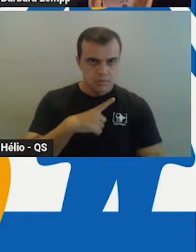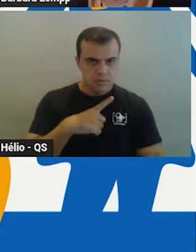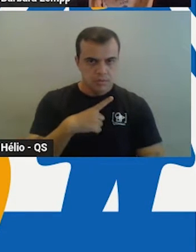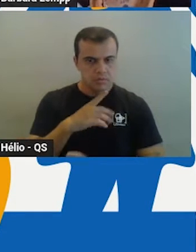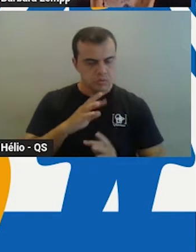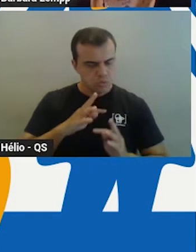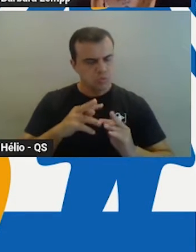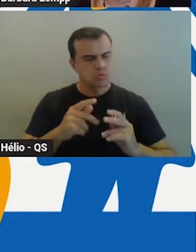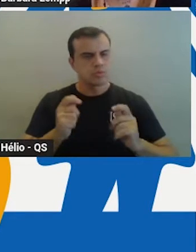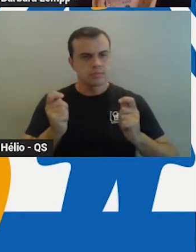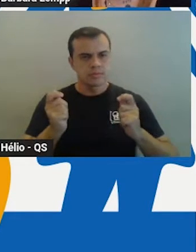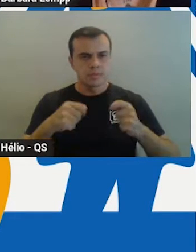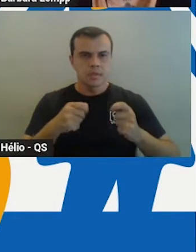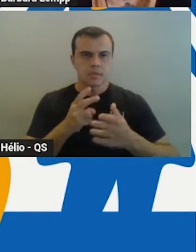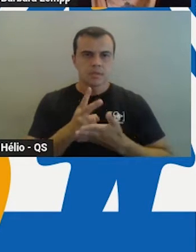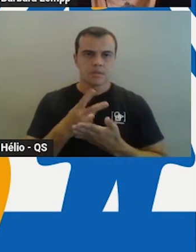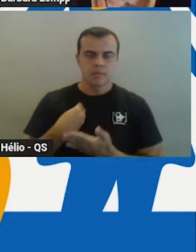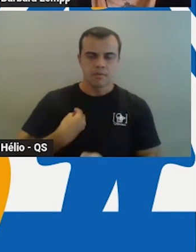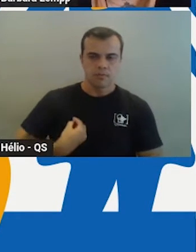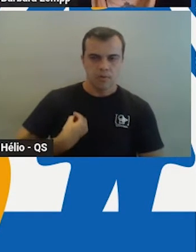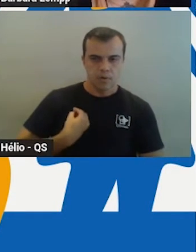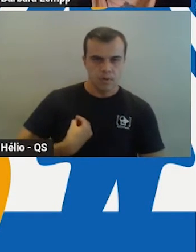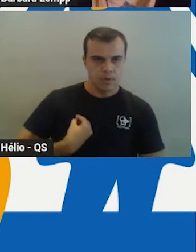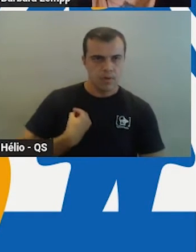todos possam frequentá-los